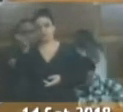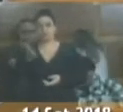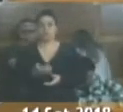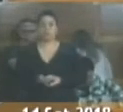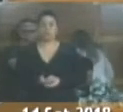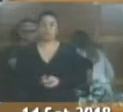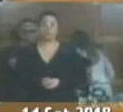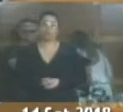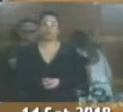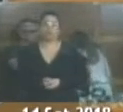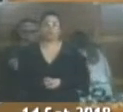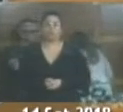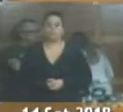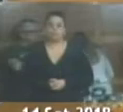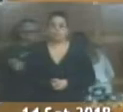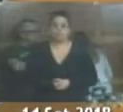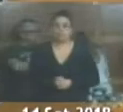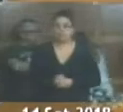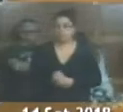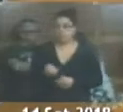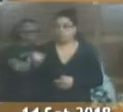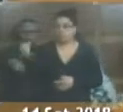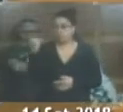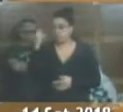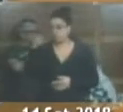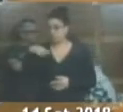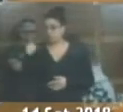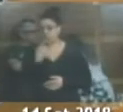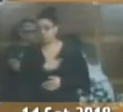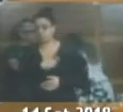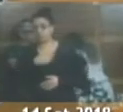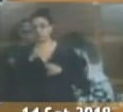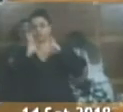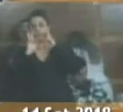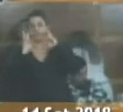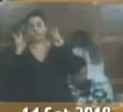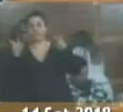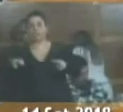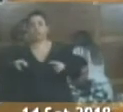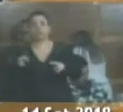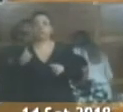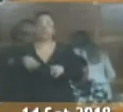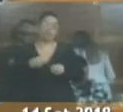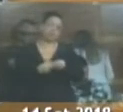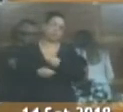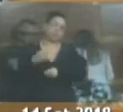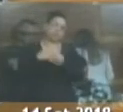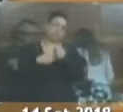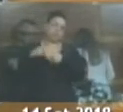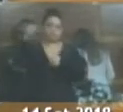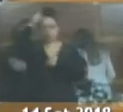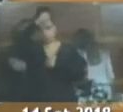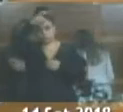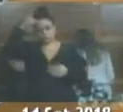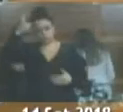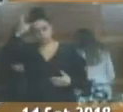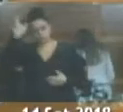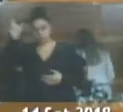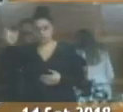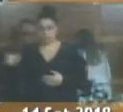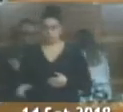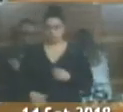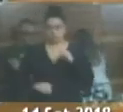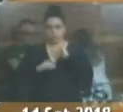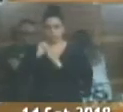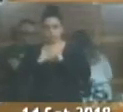ideal é o que nós buscamos. Eu garanto aos senhores que a administração pública, o administrador público, e